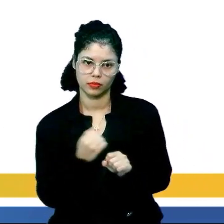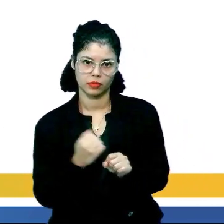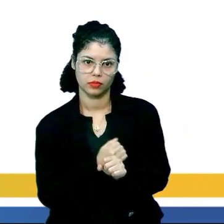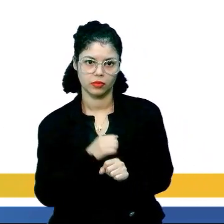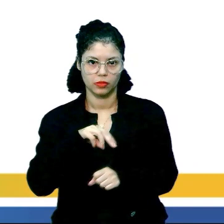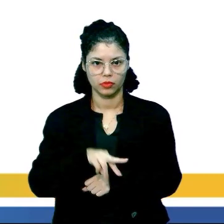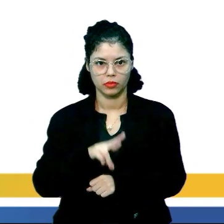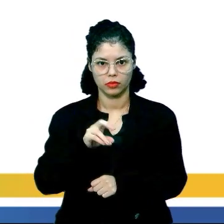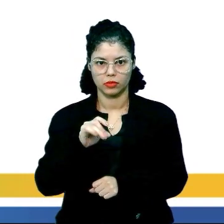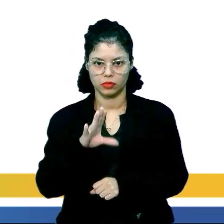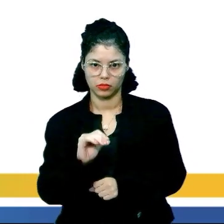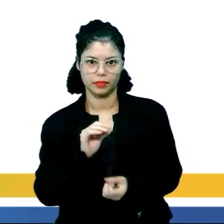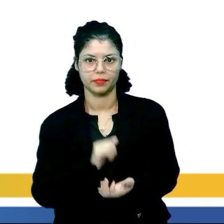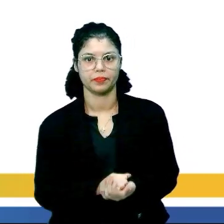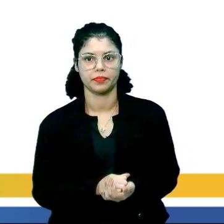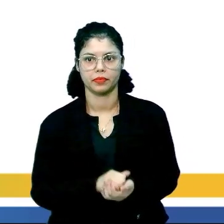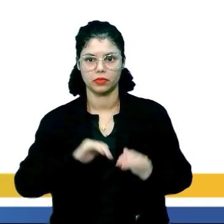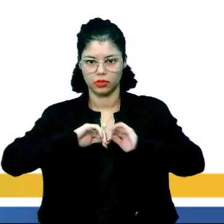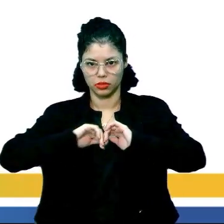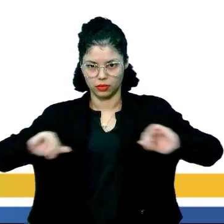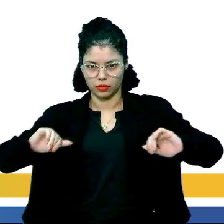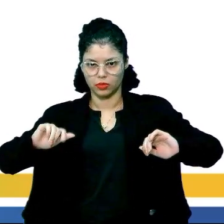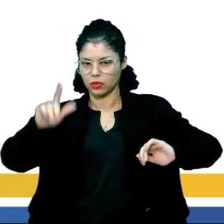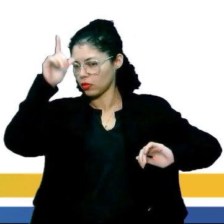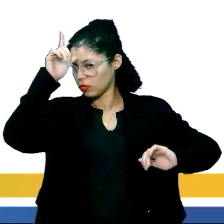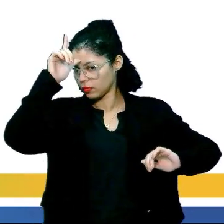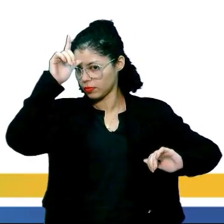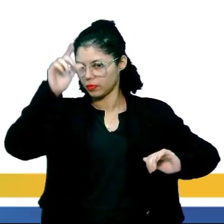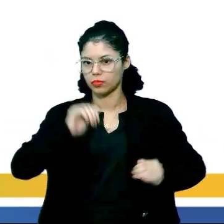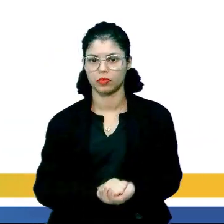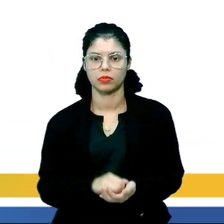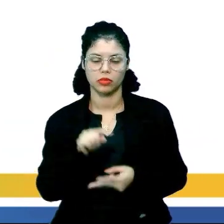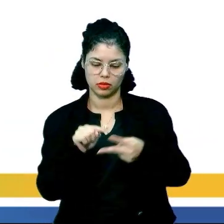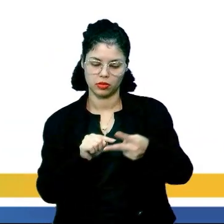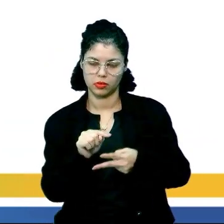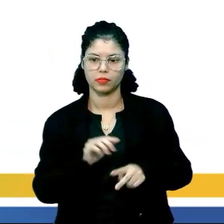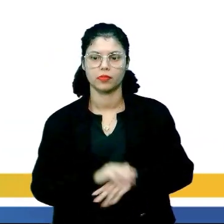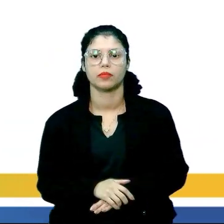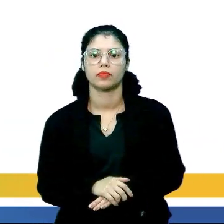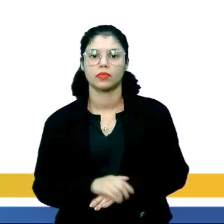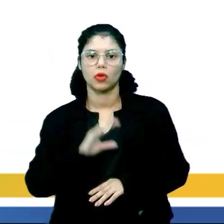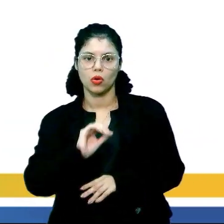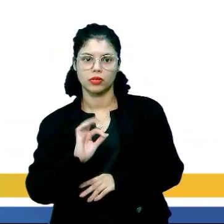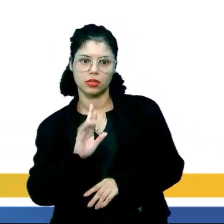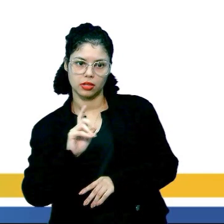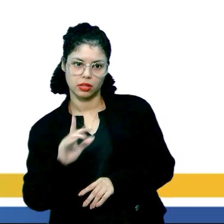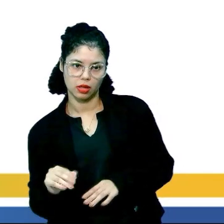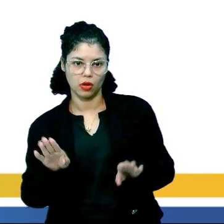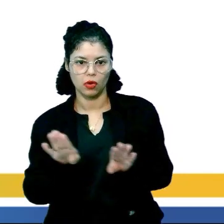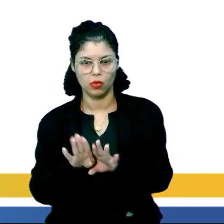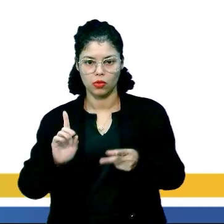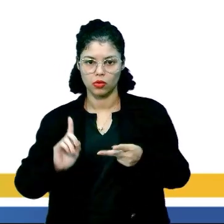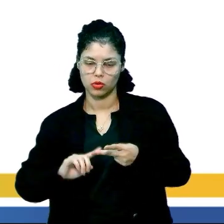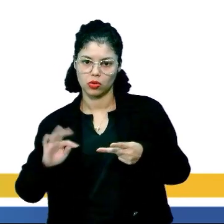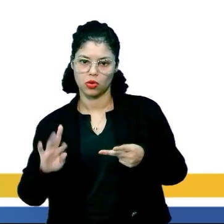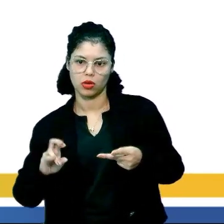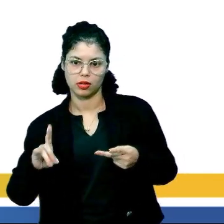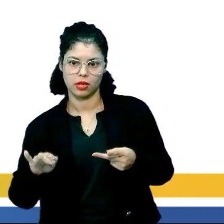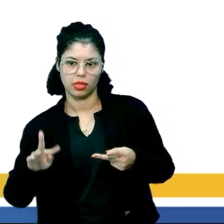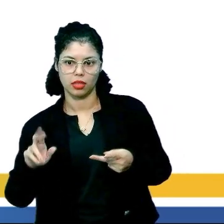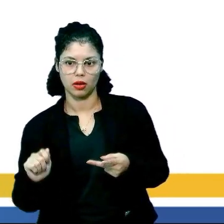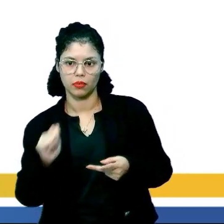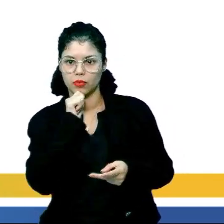Muro de Berlim, né, para separar a Alemanha Oriental e a Alemanha Ocidental, teoricamente para separar o capitalismo